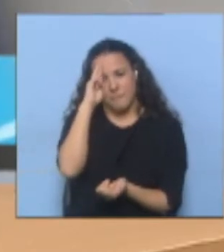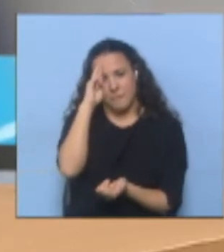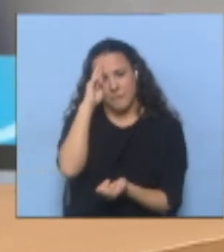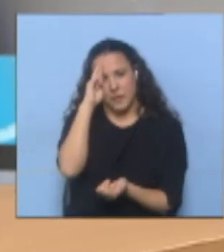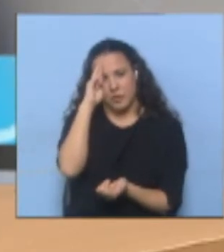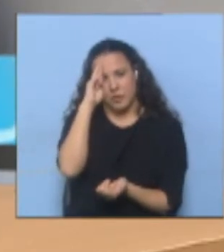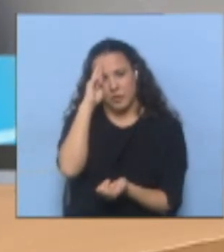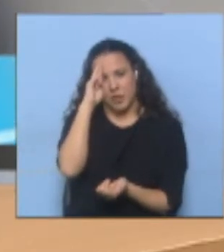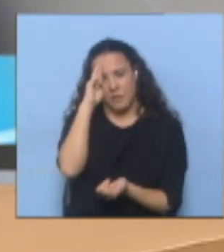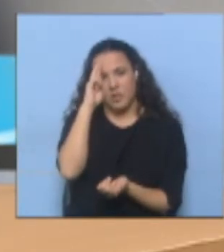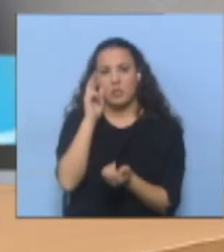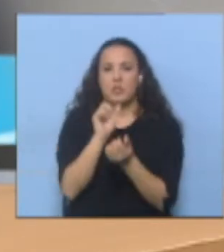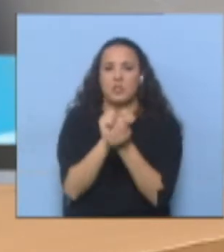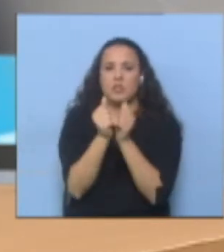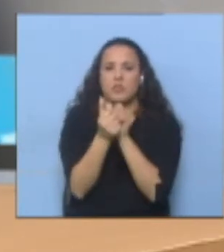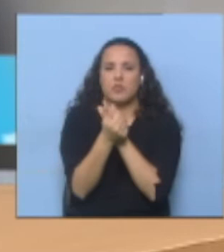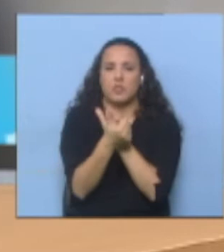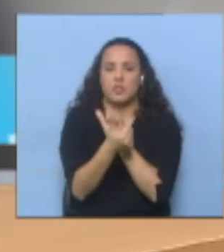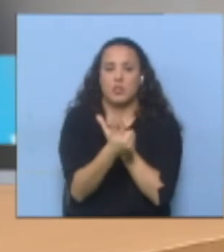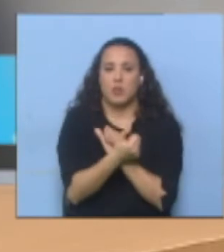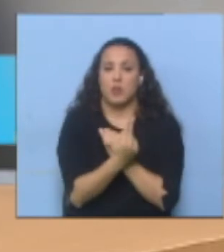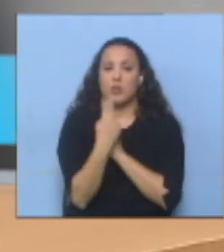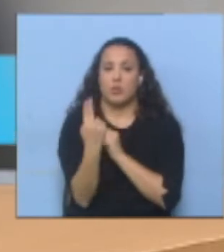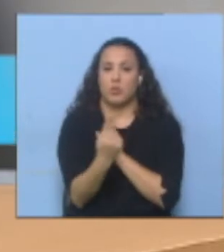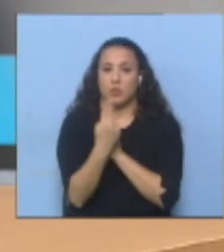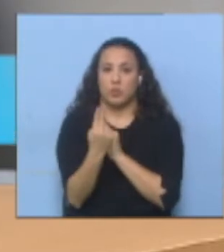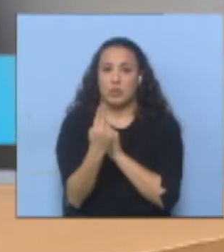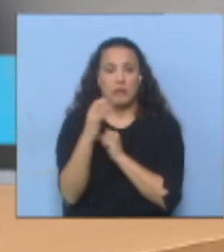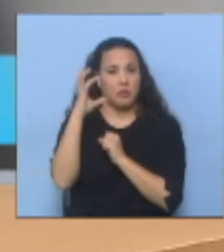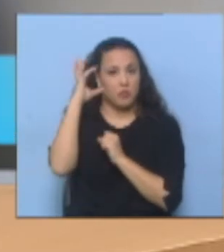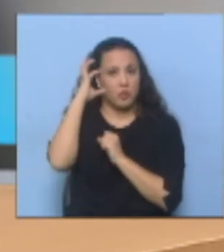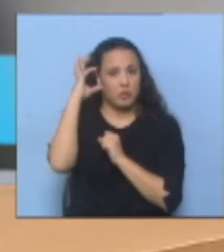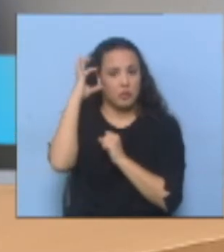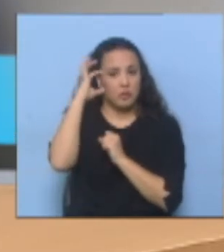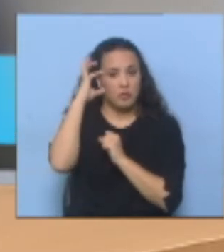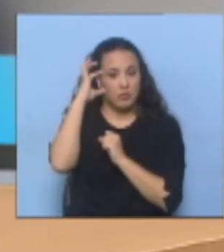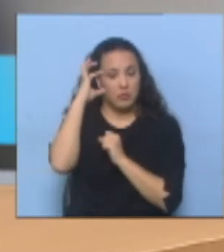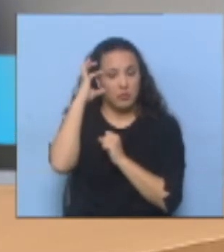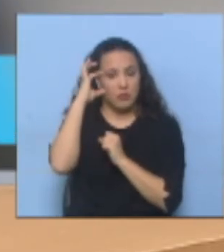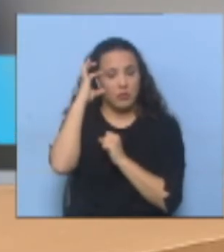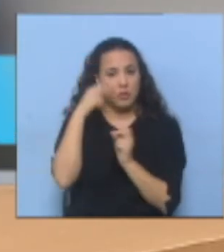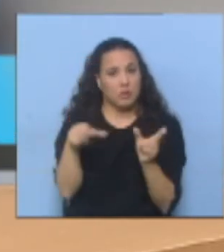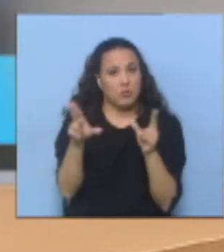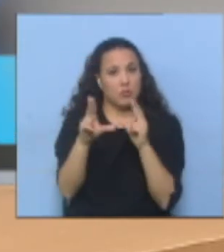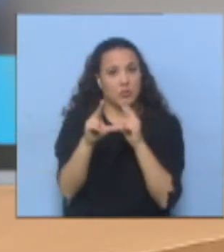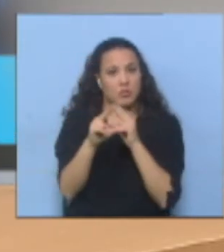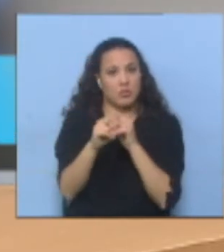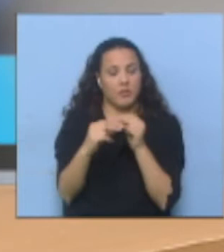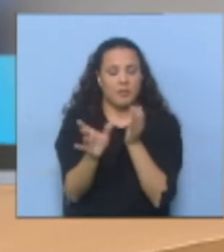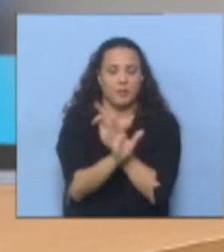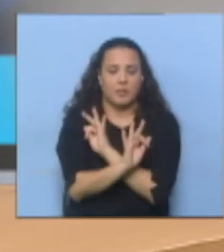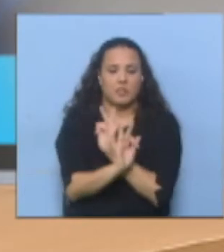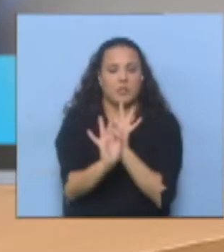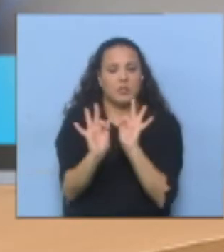de renovação, unidades hoteleiras construídas recentemente. Há uma excelente